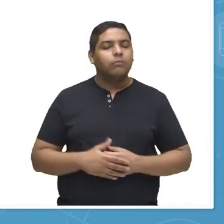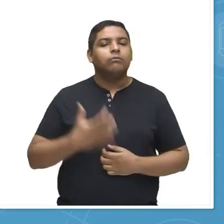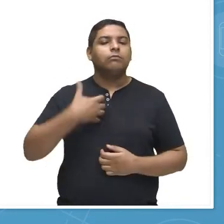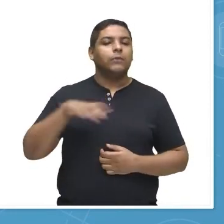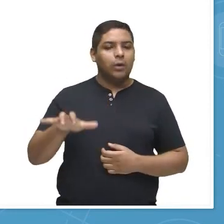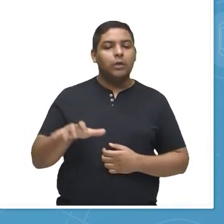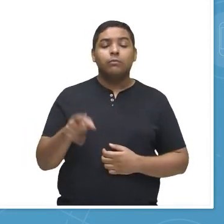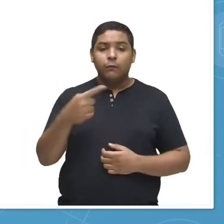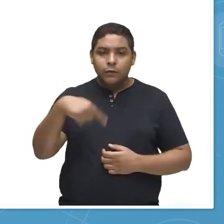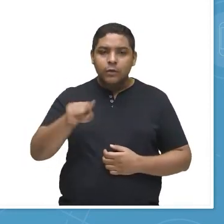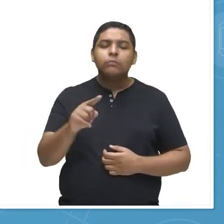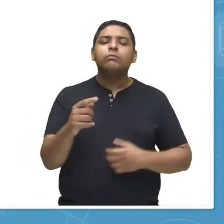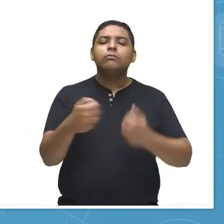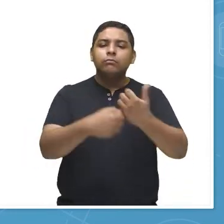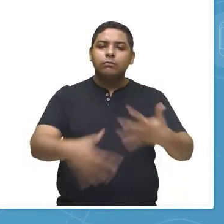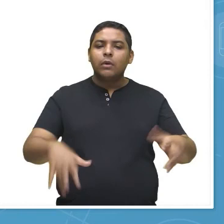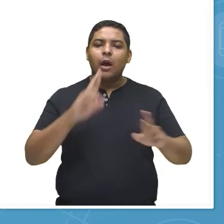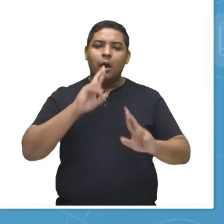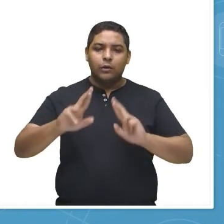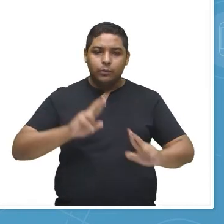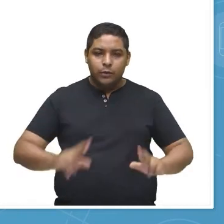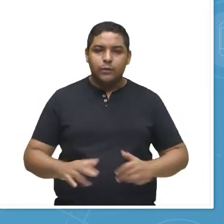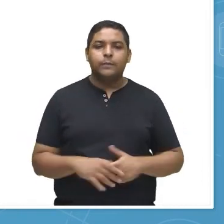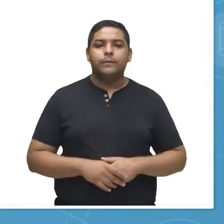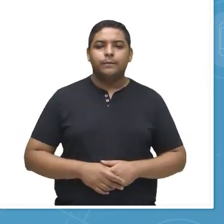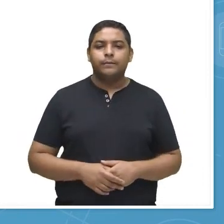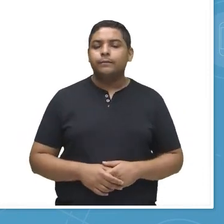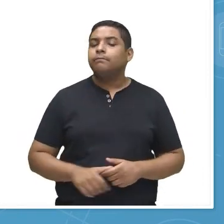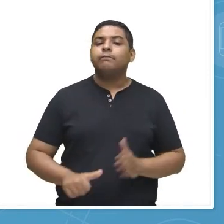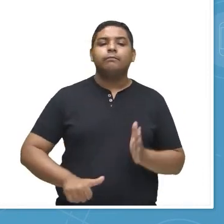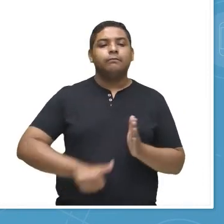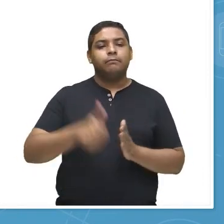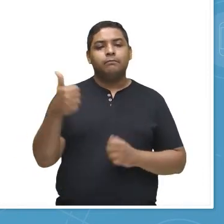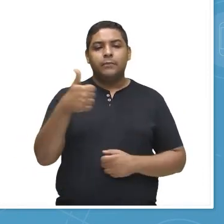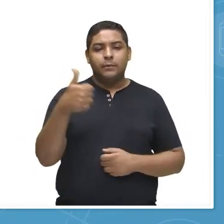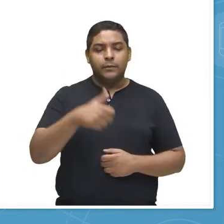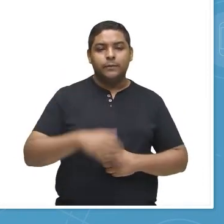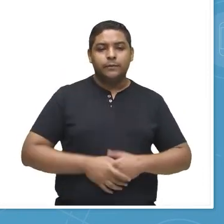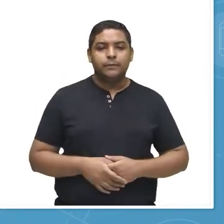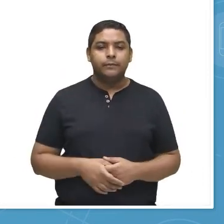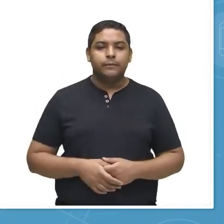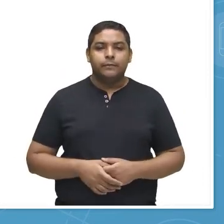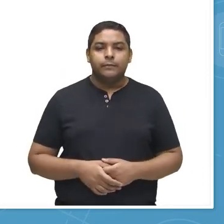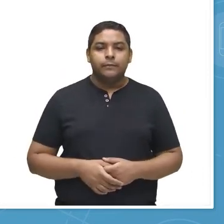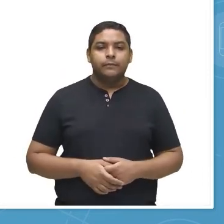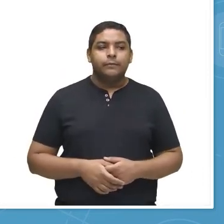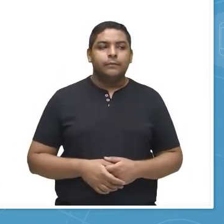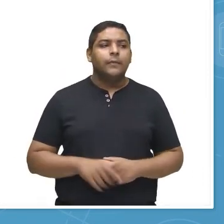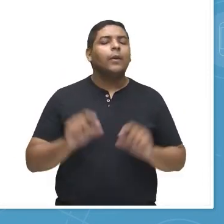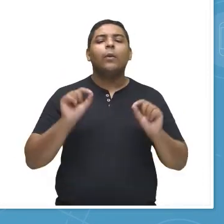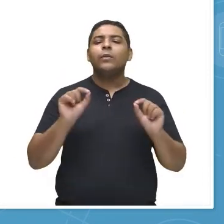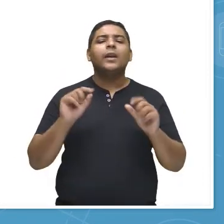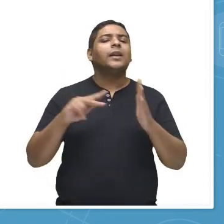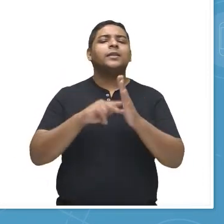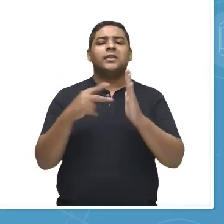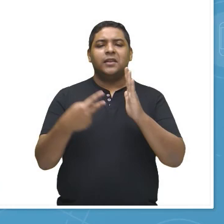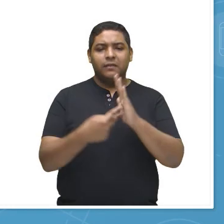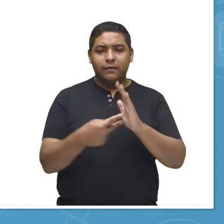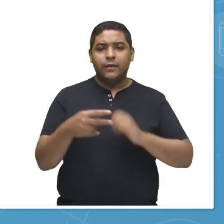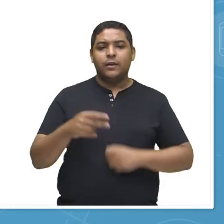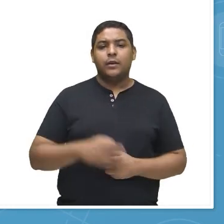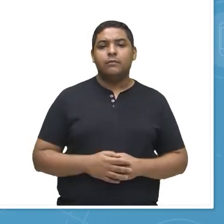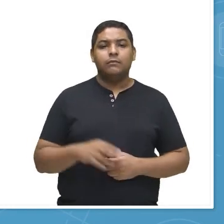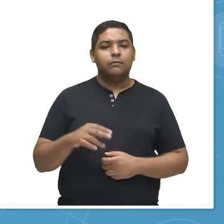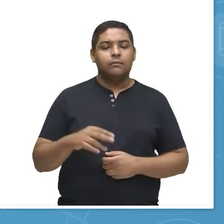queremos que vocês participem conosco. Bora lá, a primeira questão? Então, explique para nós o que é uma